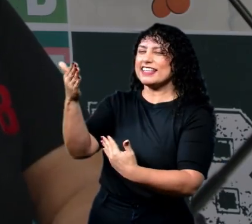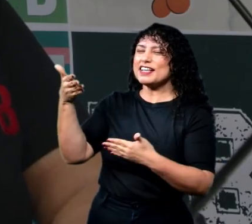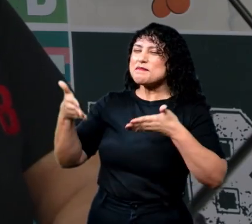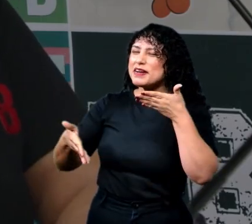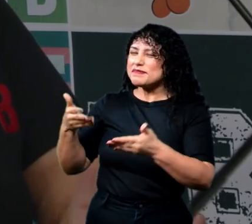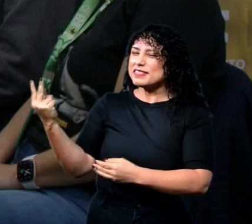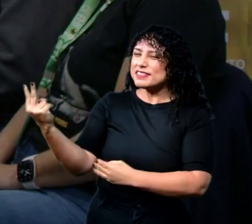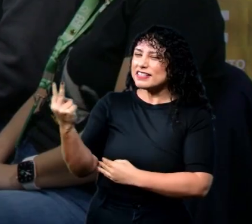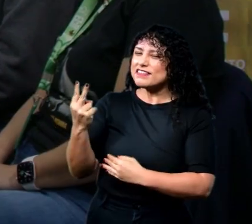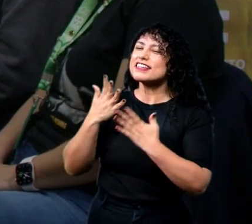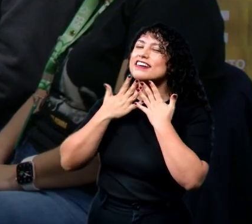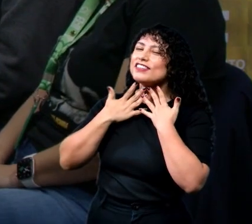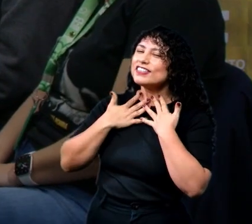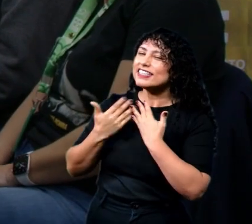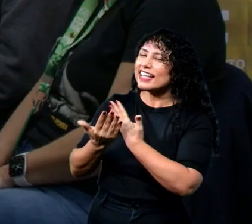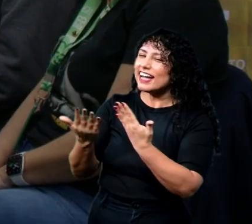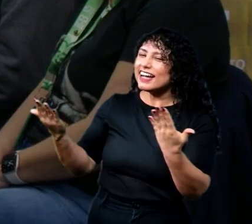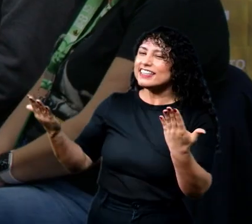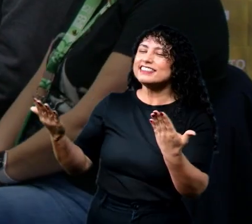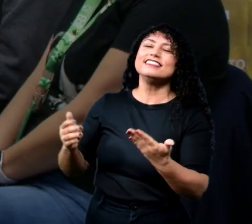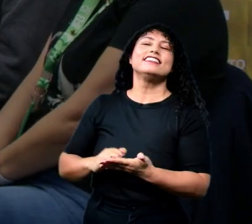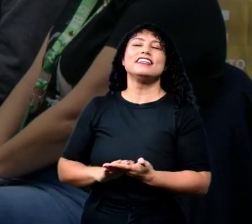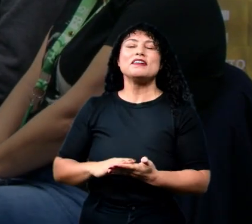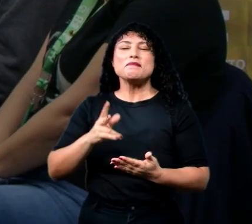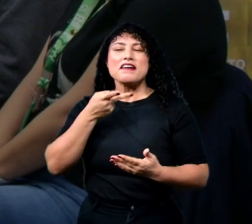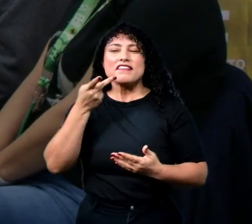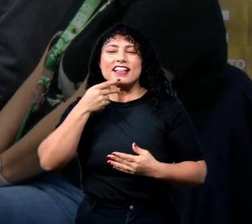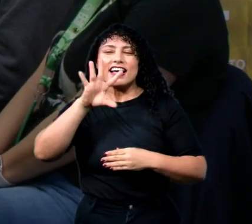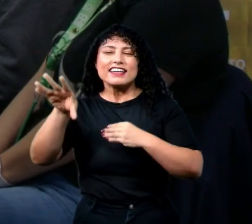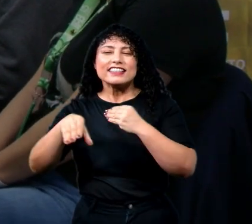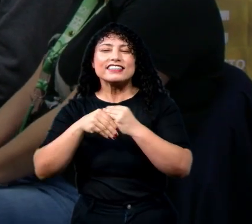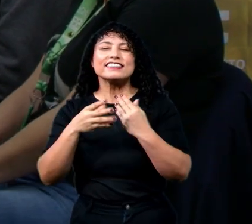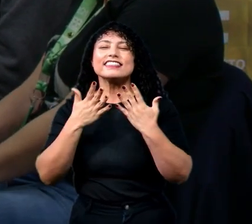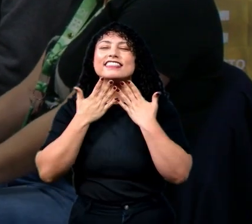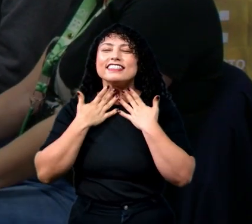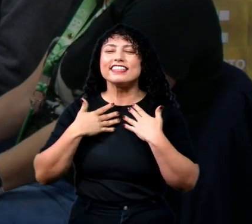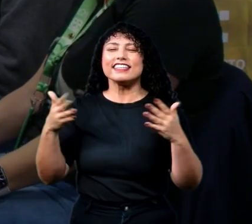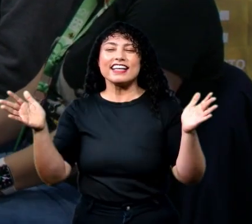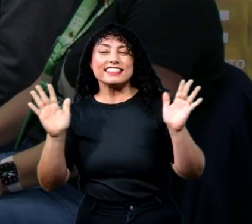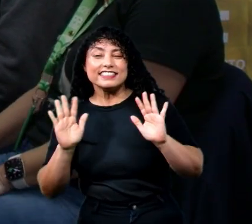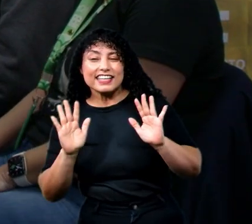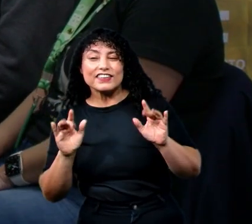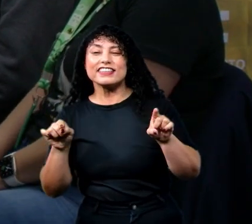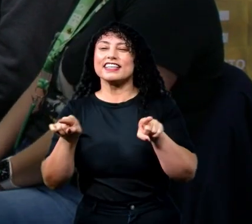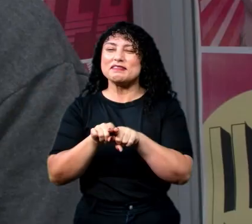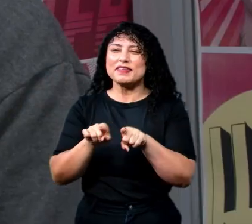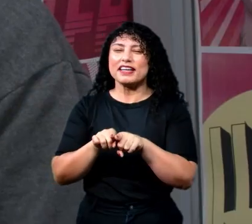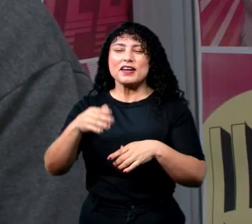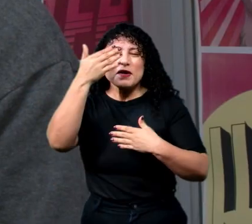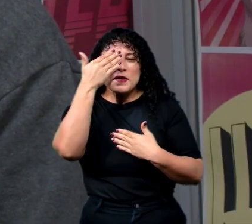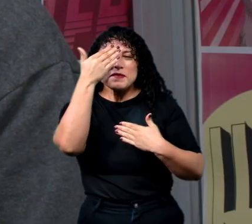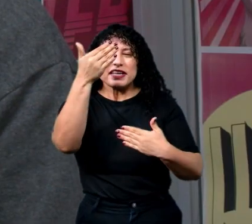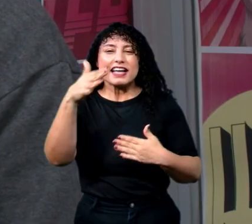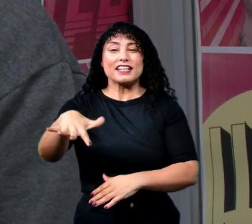de vocês e fiquem à vontade para falar mais o que vocês desejarem e se despedirem também. Muito obrigado aí